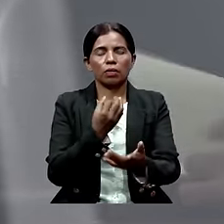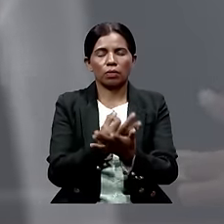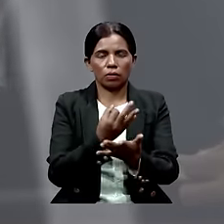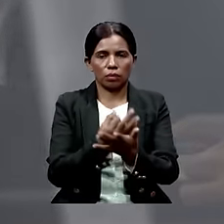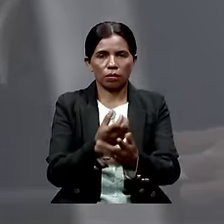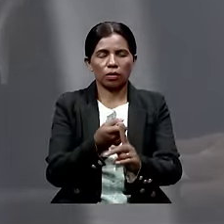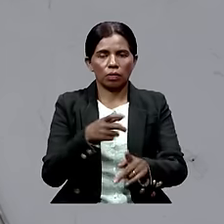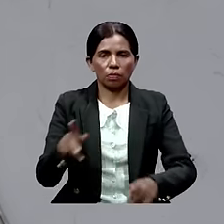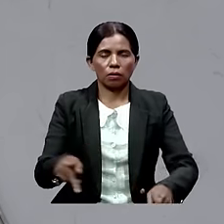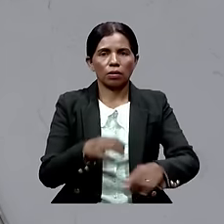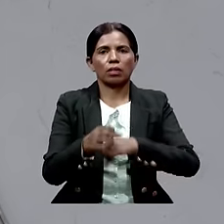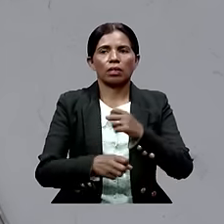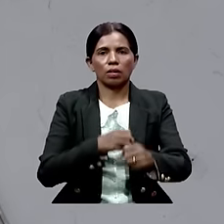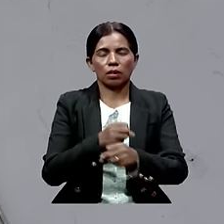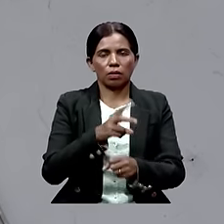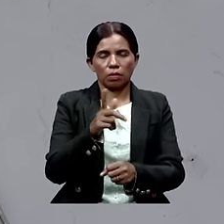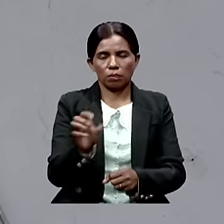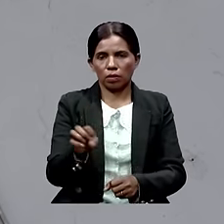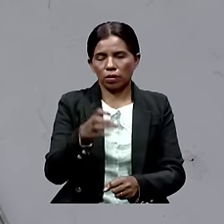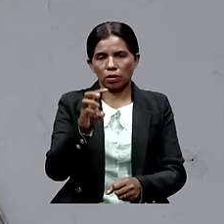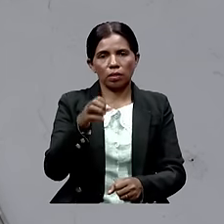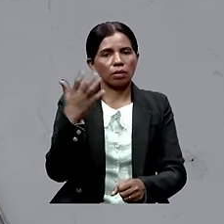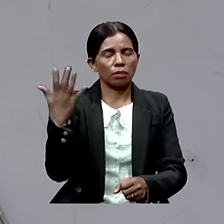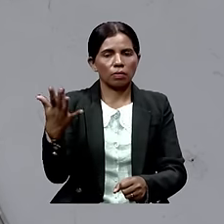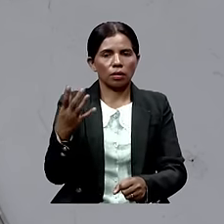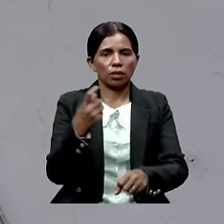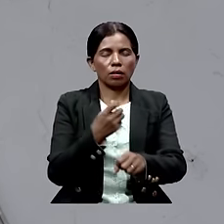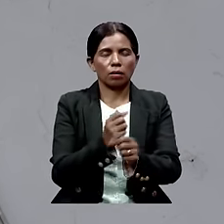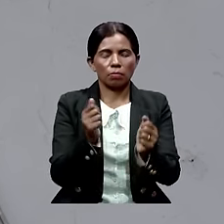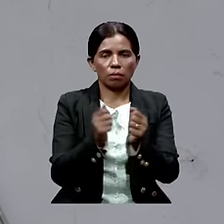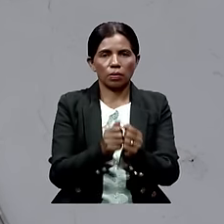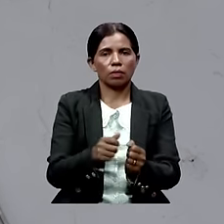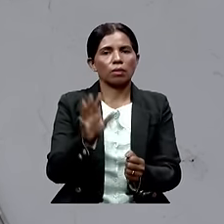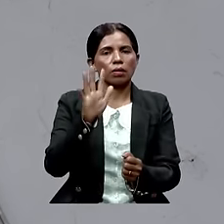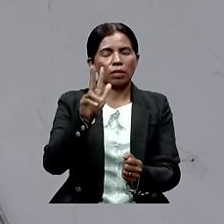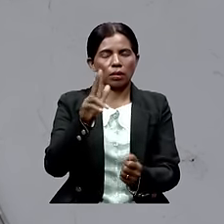subvenção público iha tinang ringruasan resin lima, ho montante tokon tolu resin, ekipa cobertura ZMN.